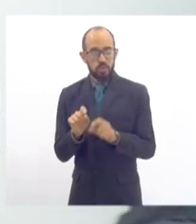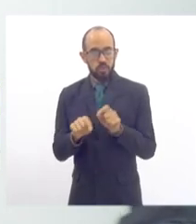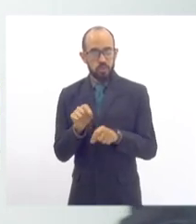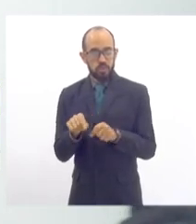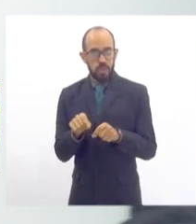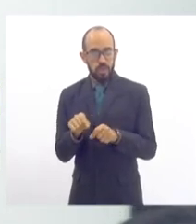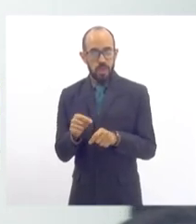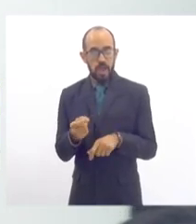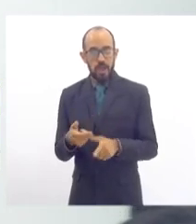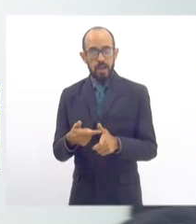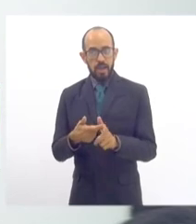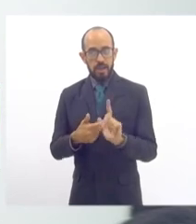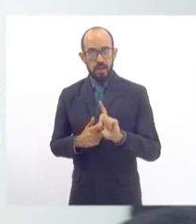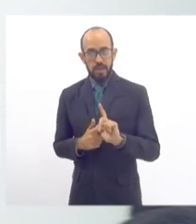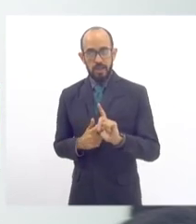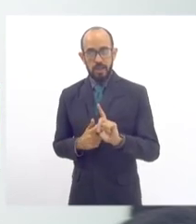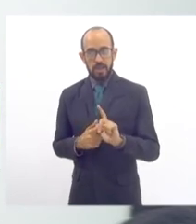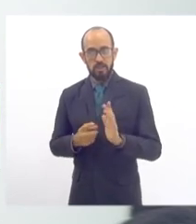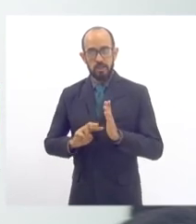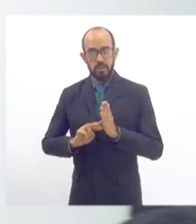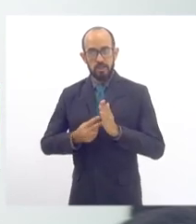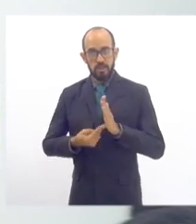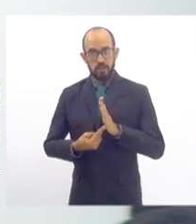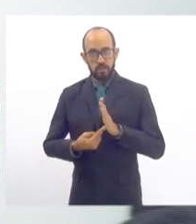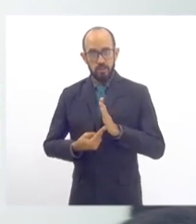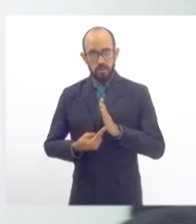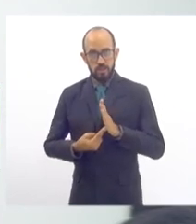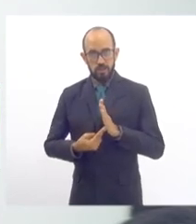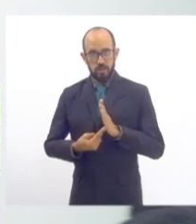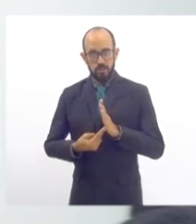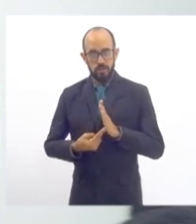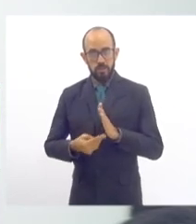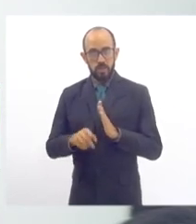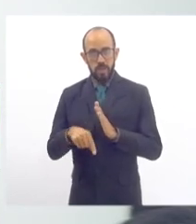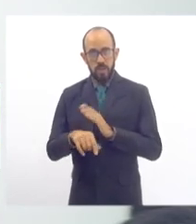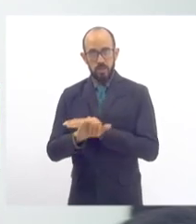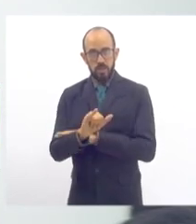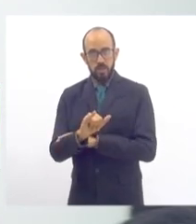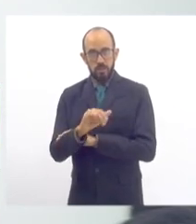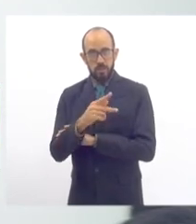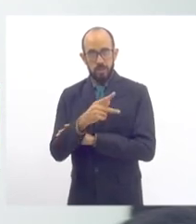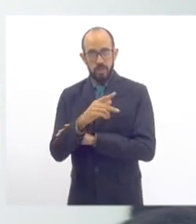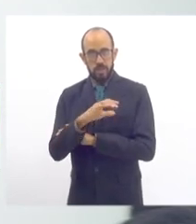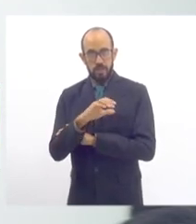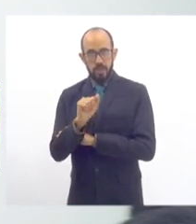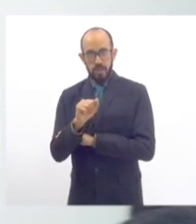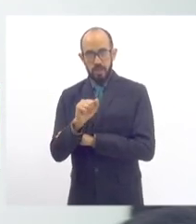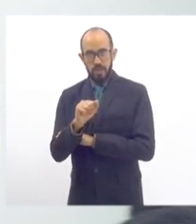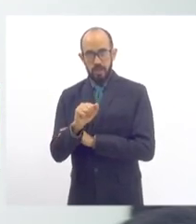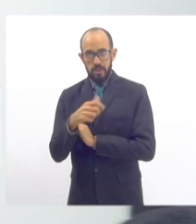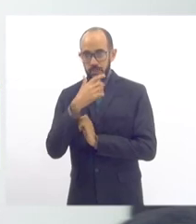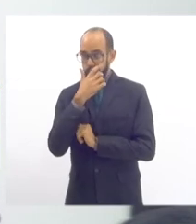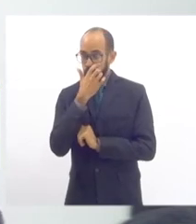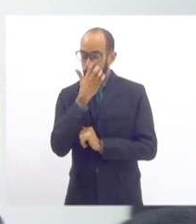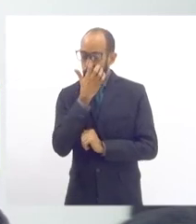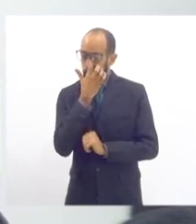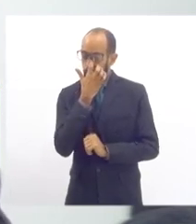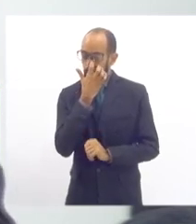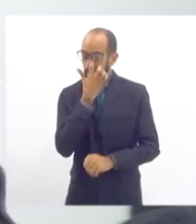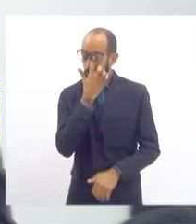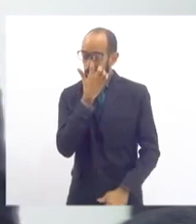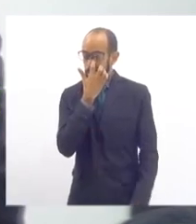sendo atualizada pelo seu indexador, que hoje é o IPCA, nem sempre foi o IPCA, já foi um indexador pior, mas, além